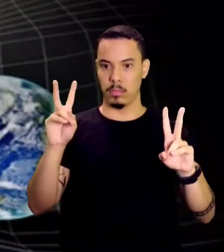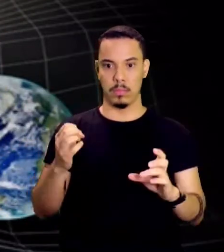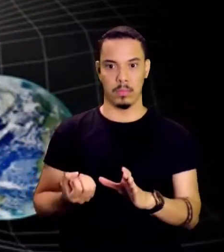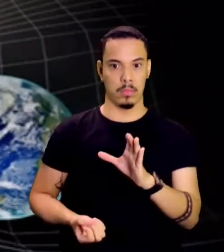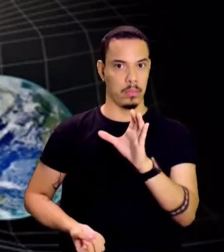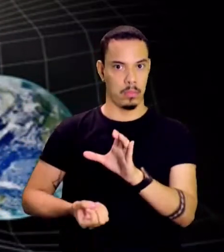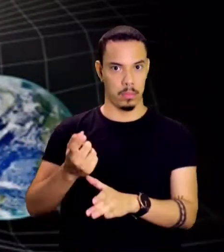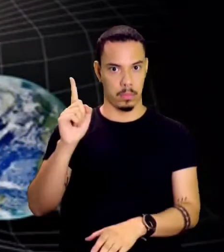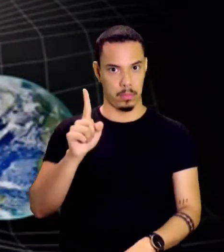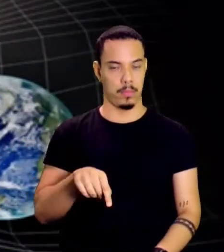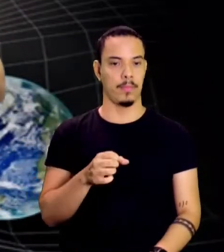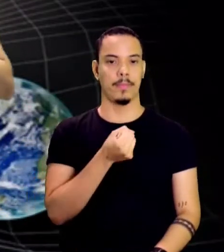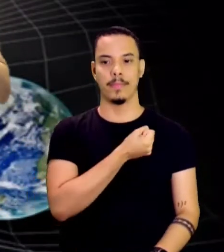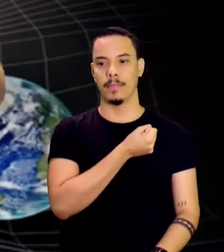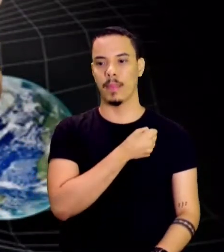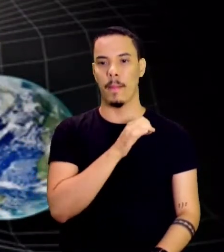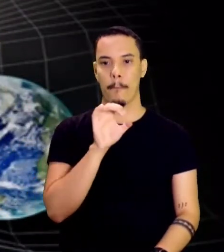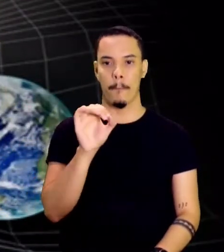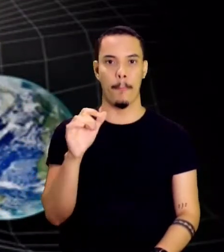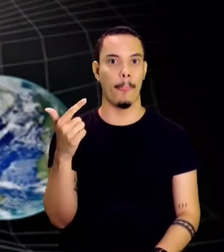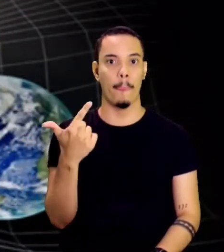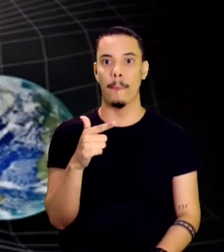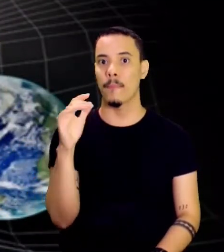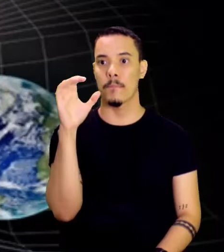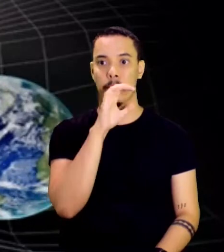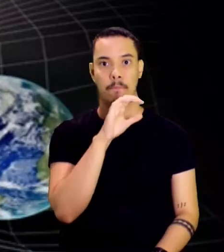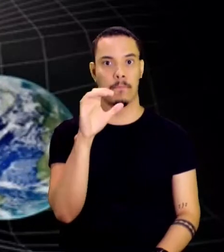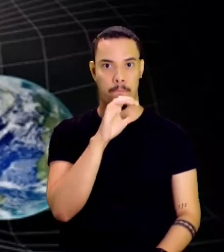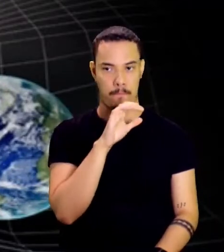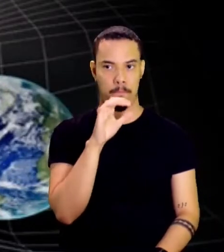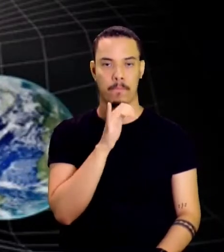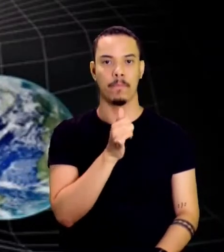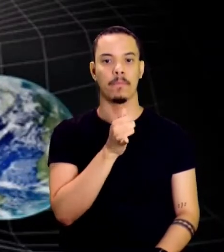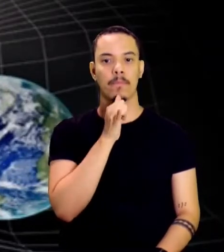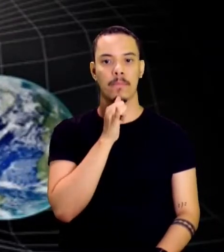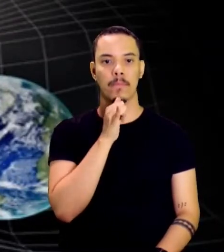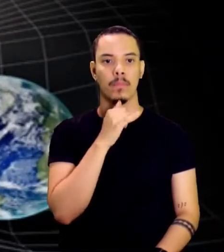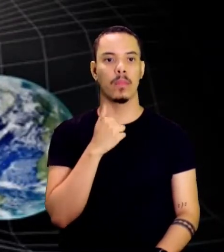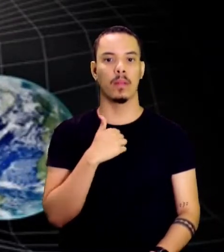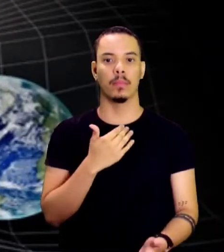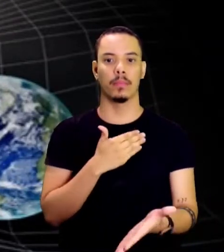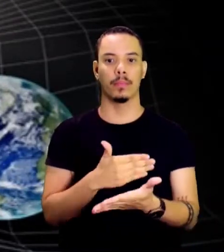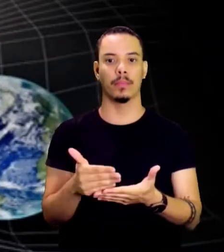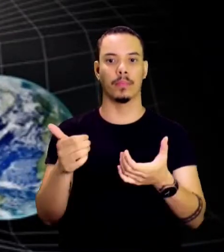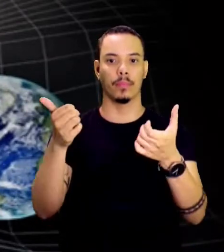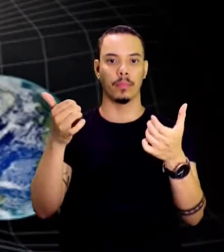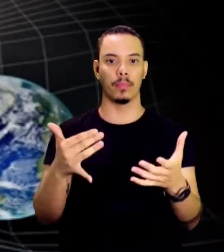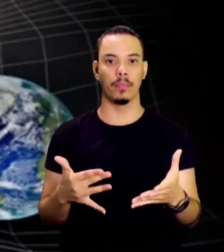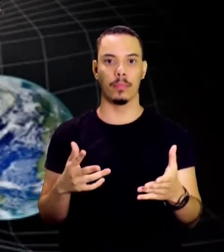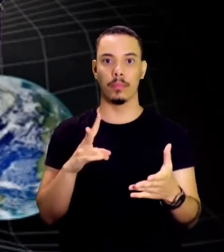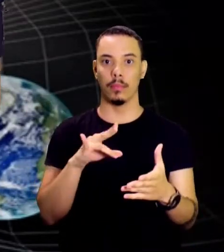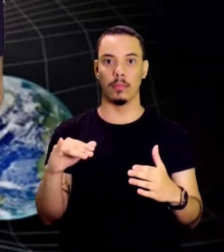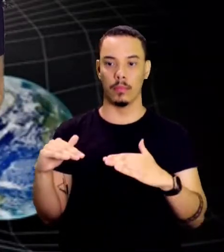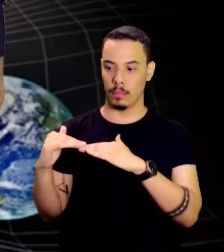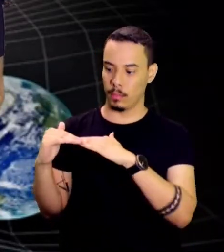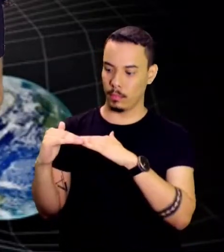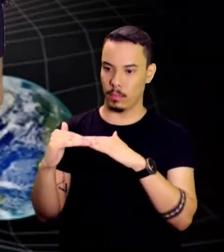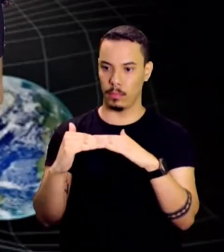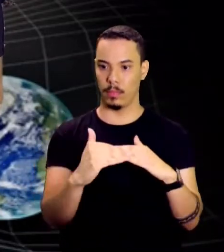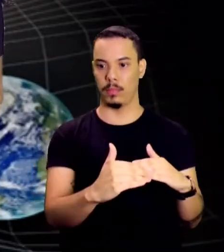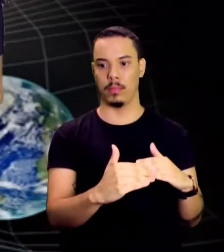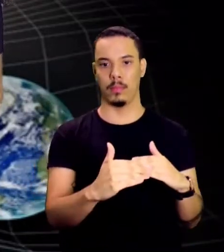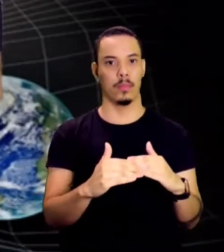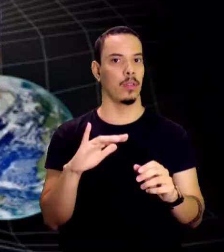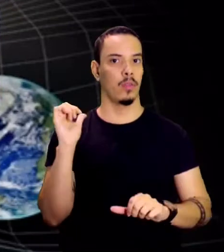origem ali que é o zero eu não tenho velocidade Vamos colocar Então minha posição ela vai ser constante durante aquele